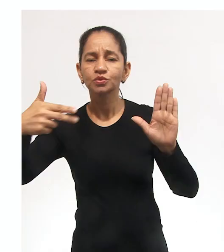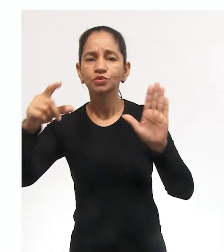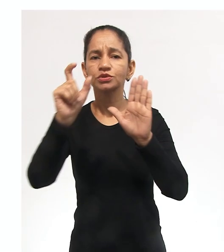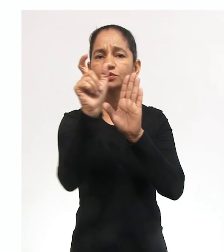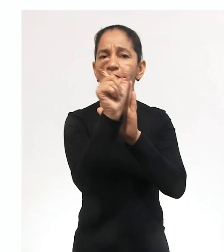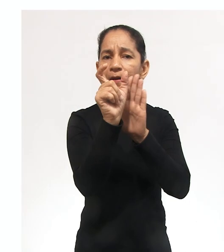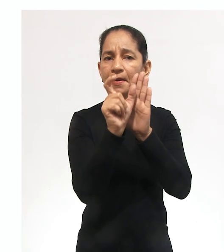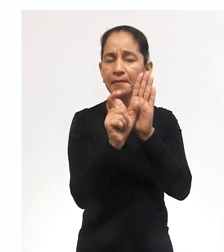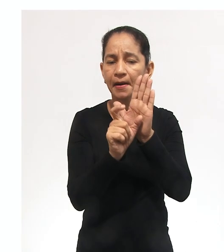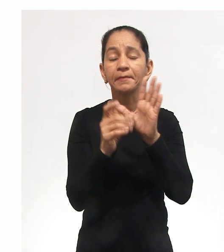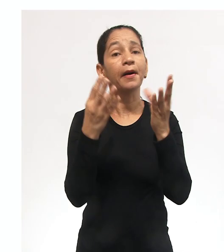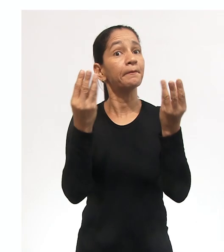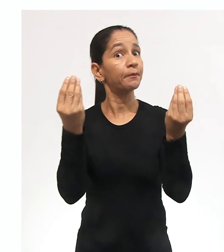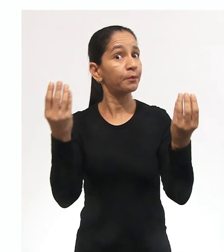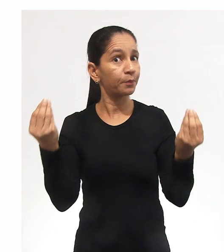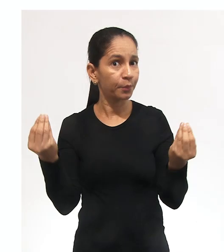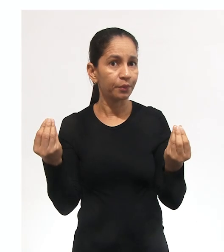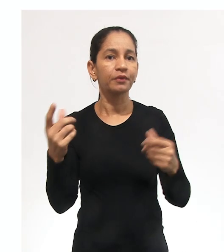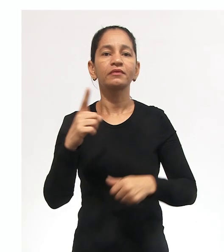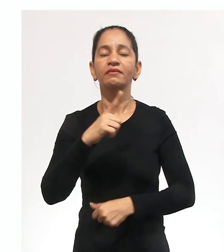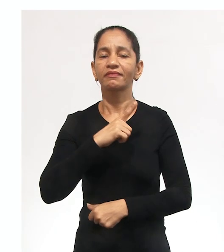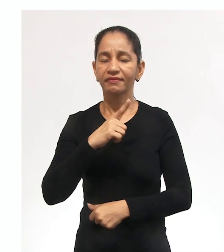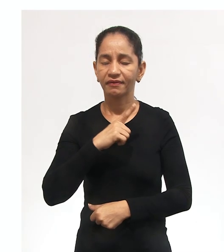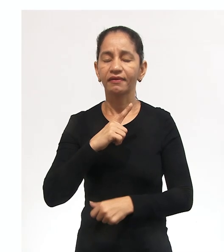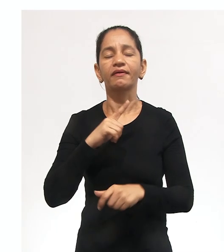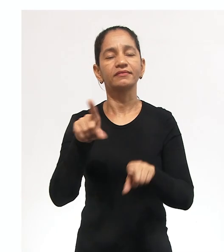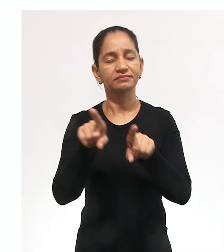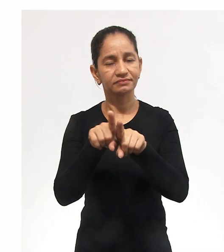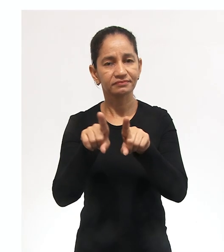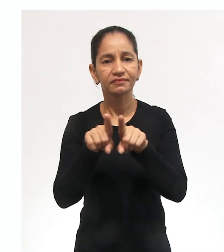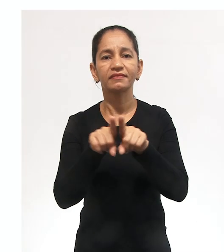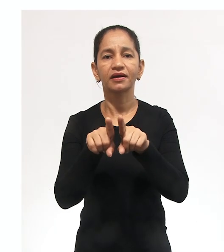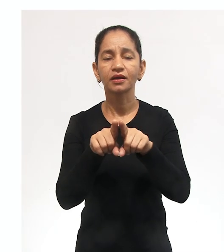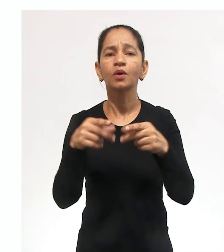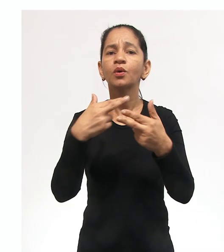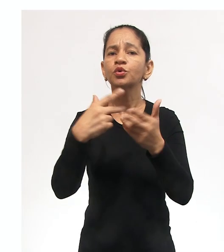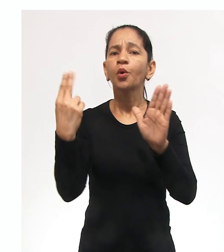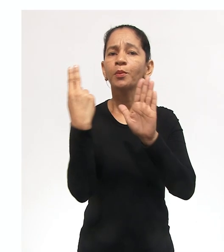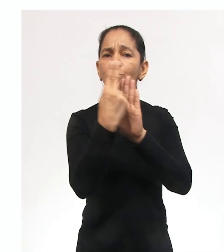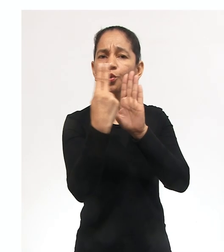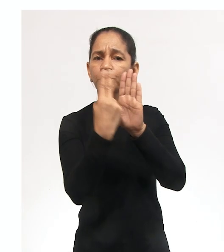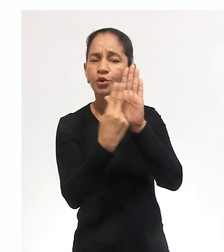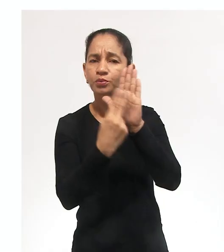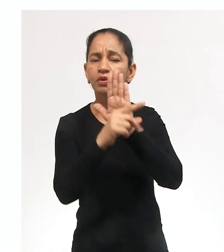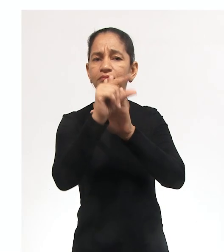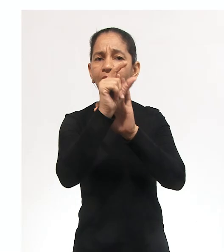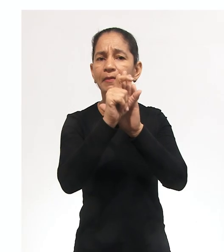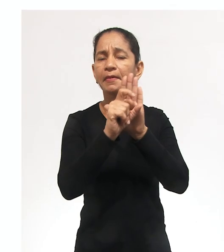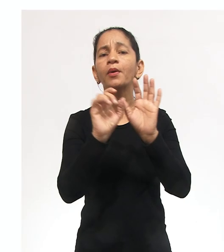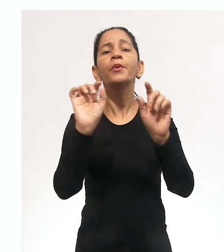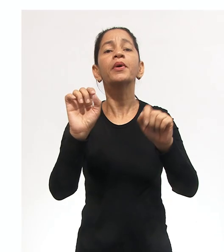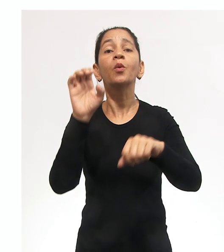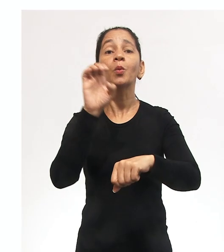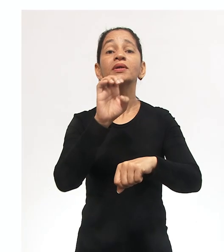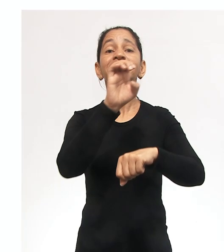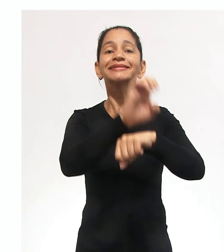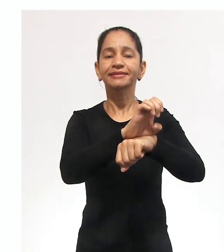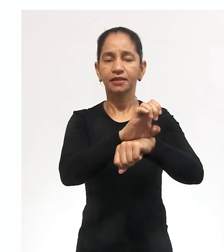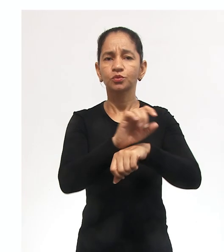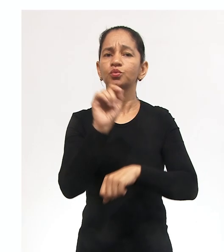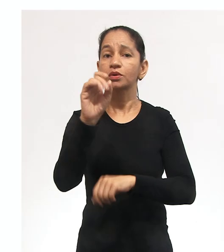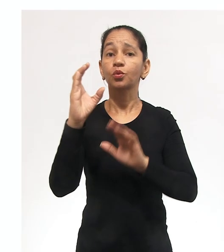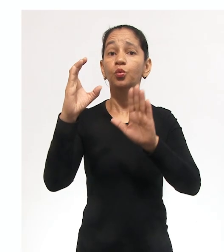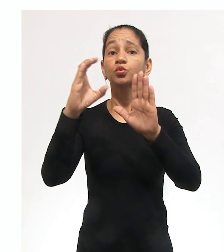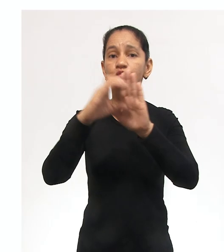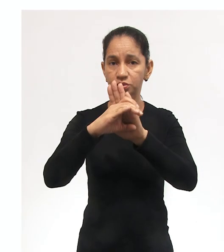terminologias importantes, tá, com relação à nomenclatura Estado, né, o que é o Estado. Então nós temos aí basicamente,